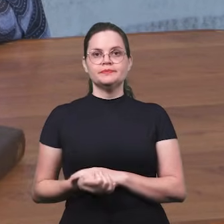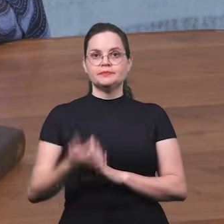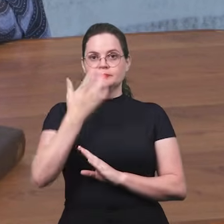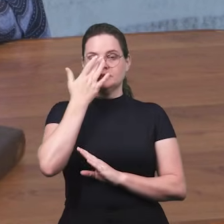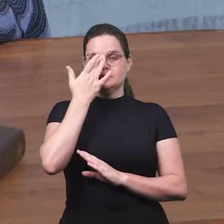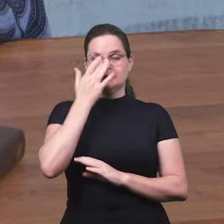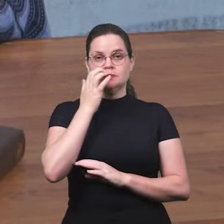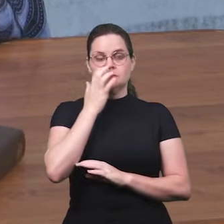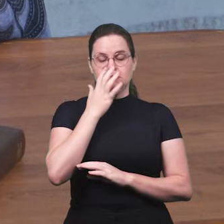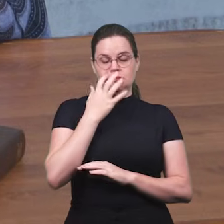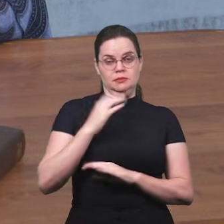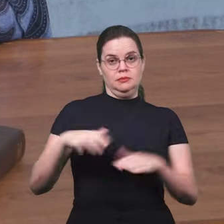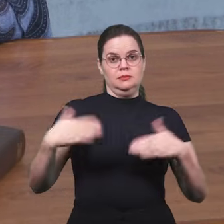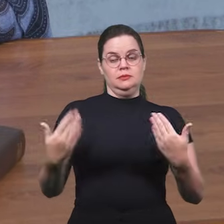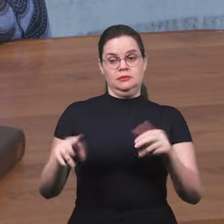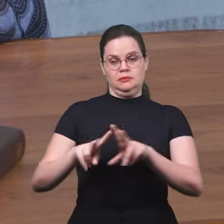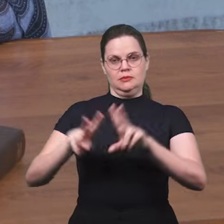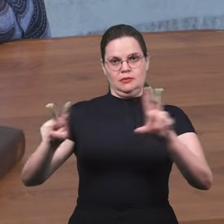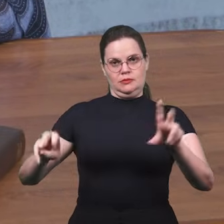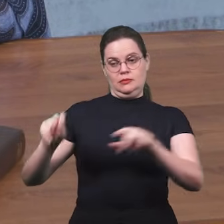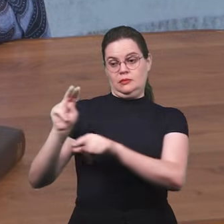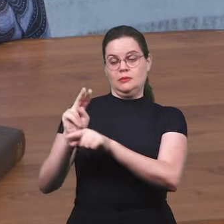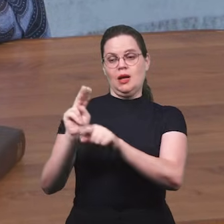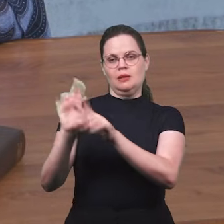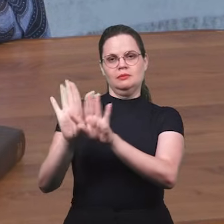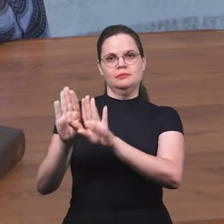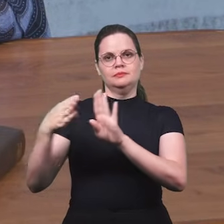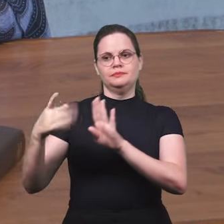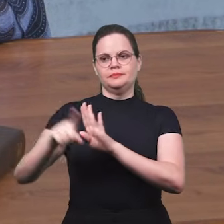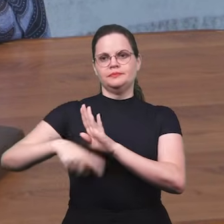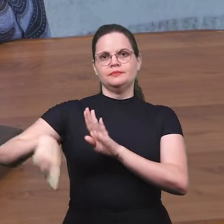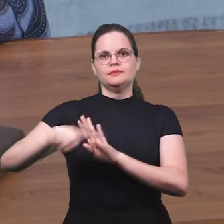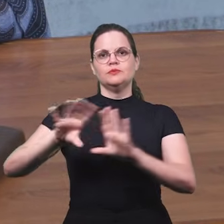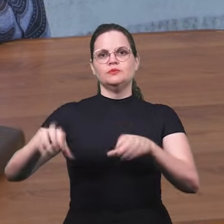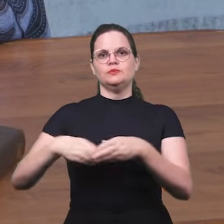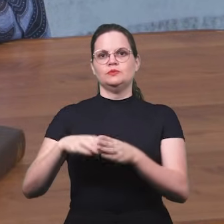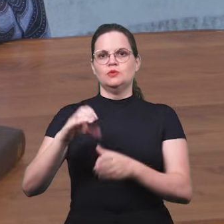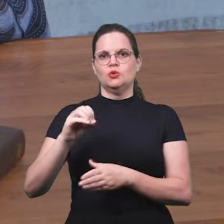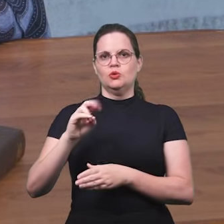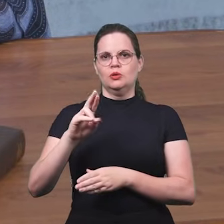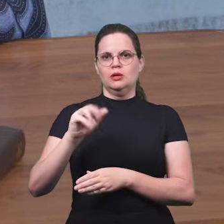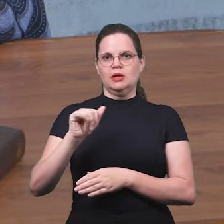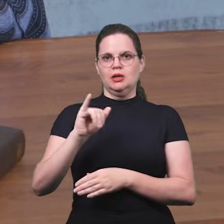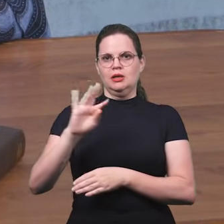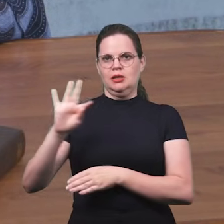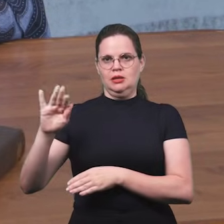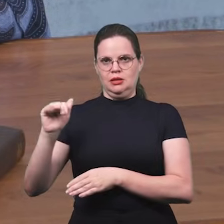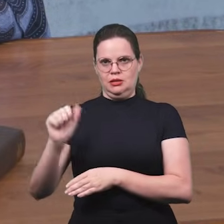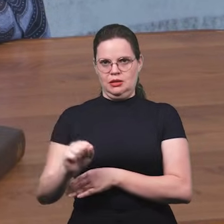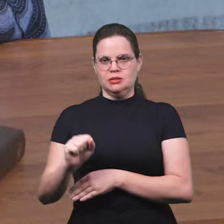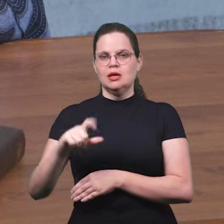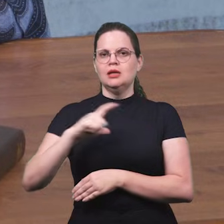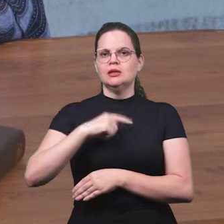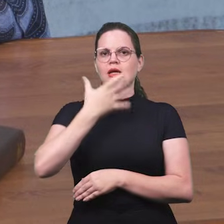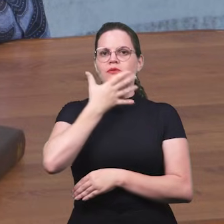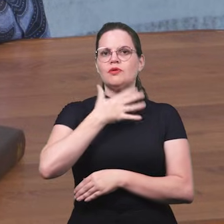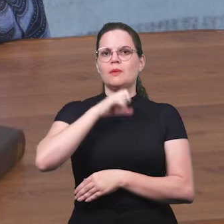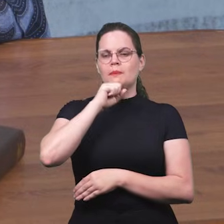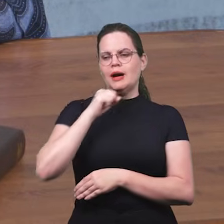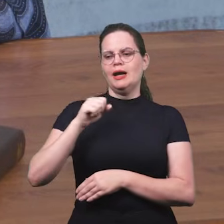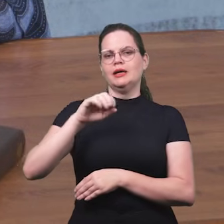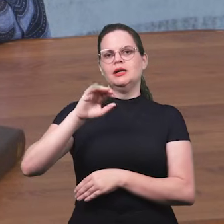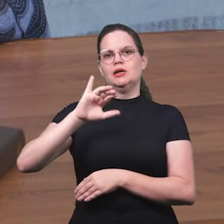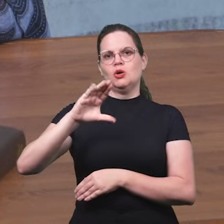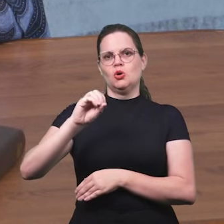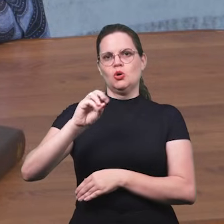às divisões dos porteiros, dos coraitas, foi Meselemias, filho de Coré, dos filhos